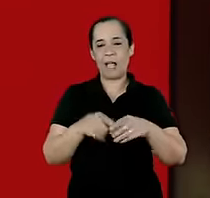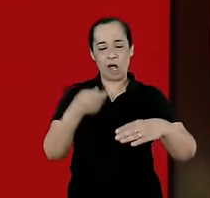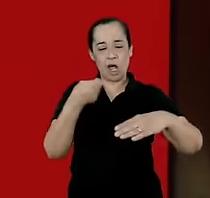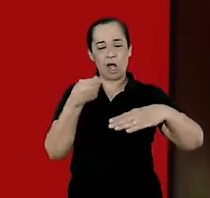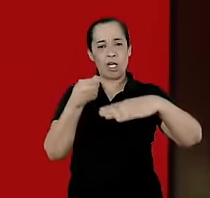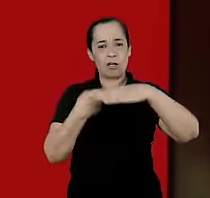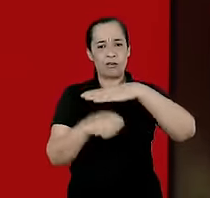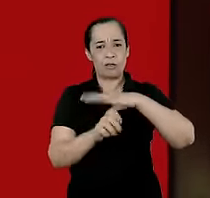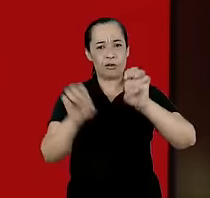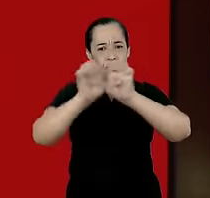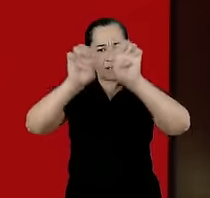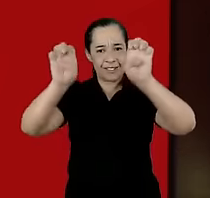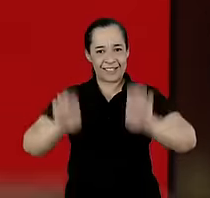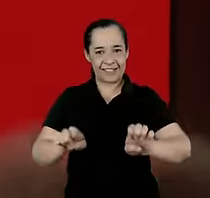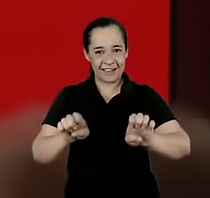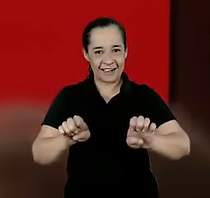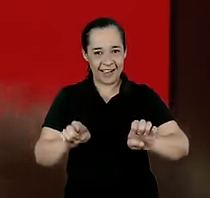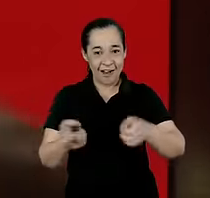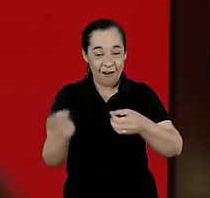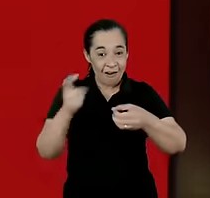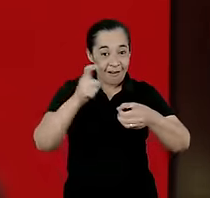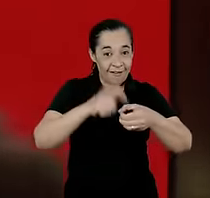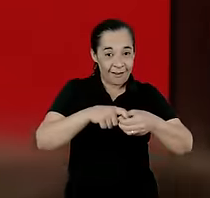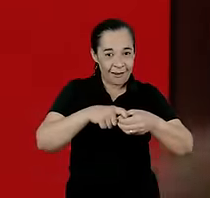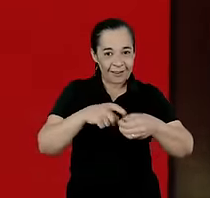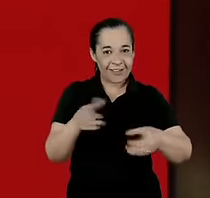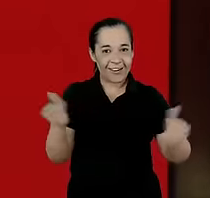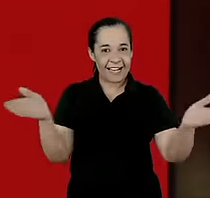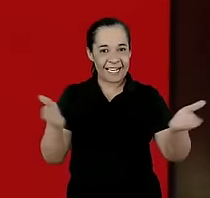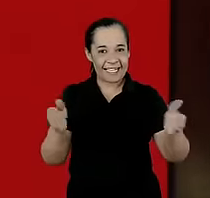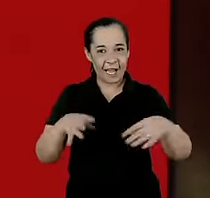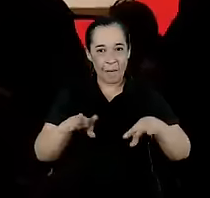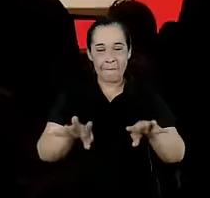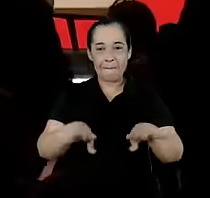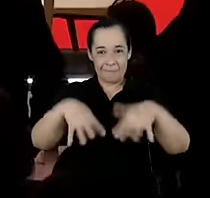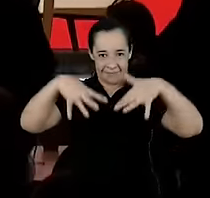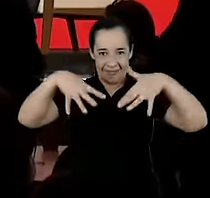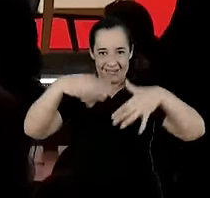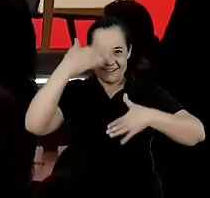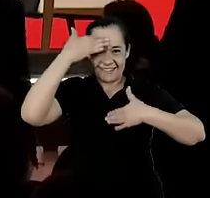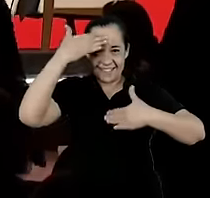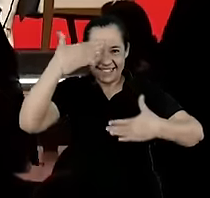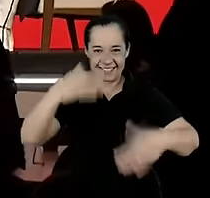vocês aqui em breve de volta aqui no nosso auditório obrigada por